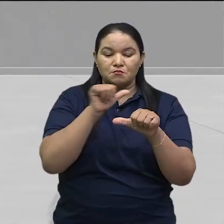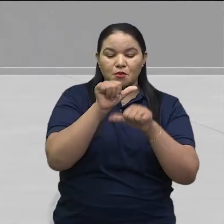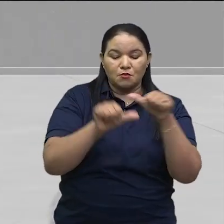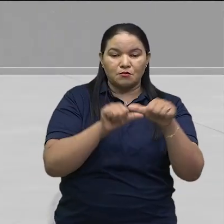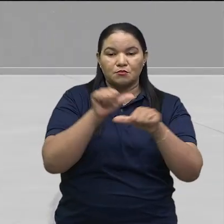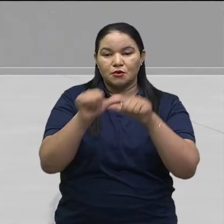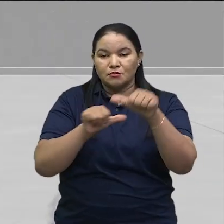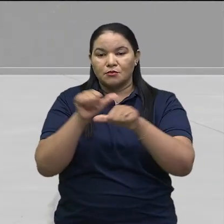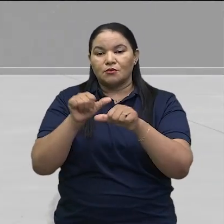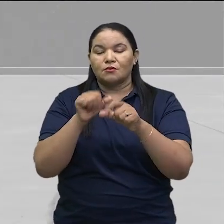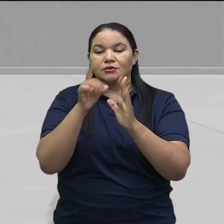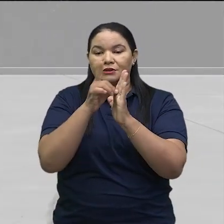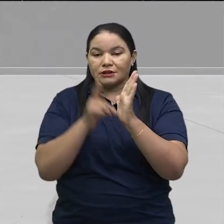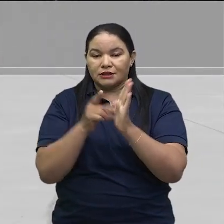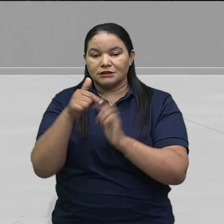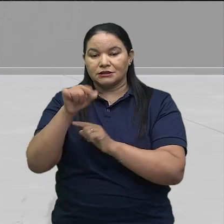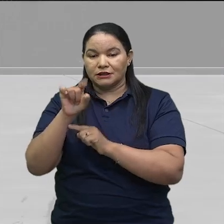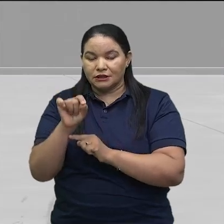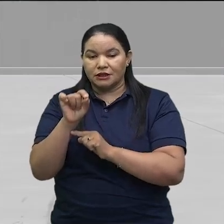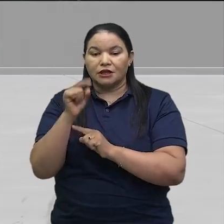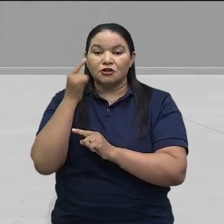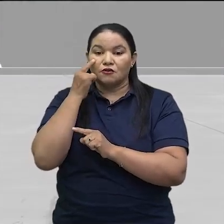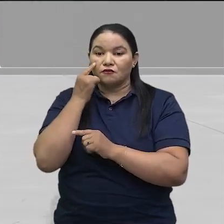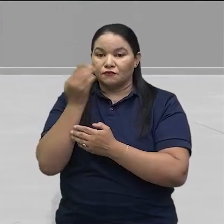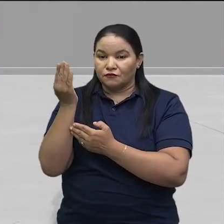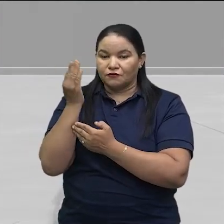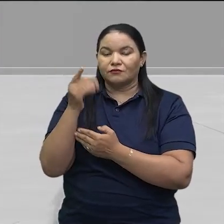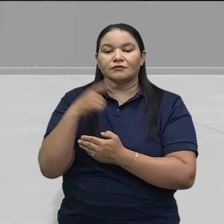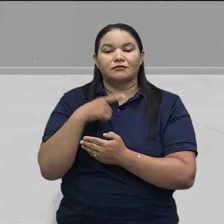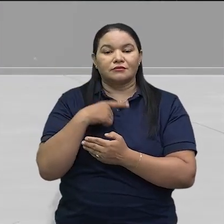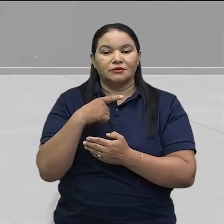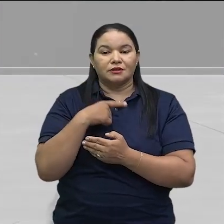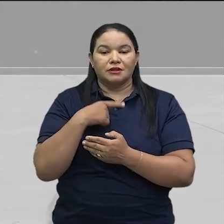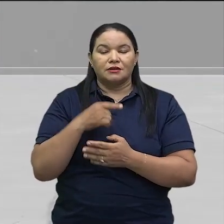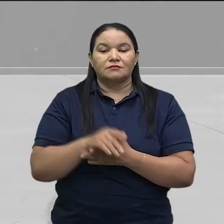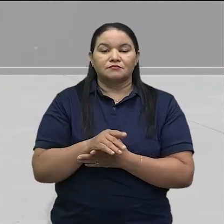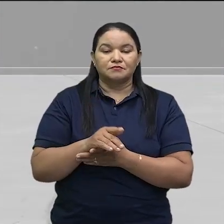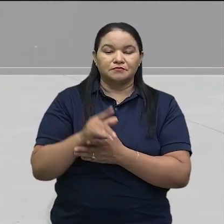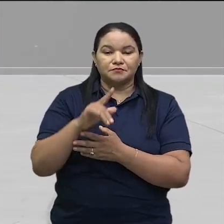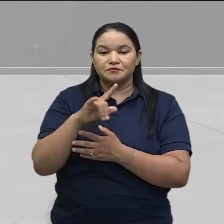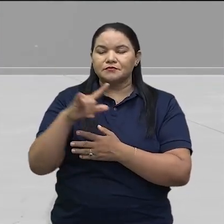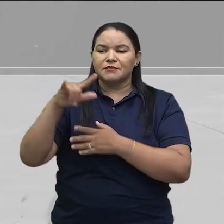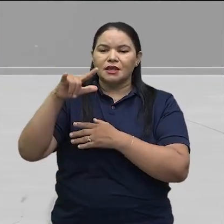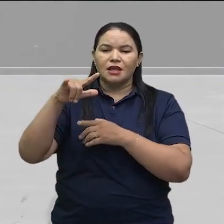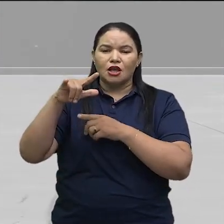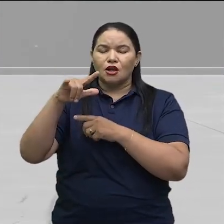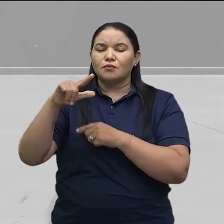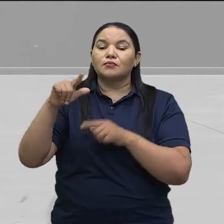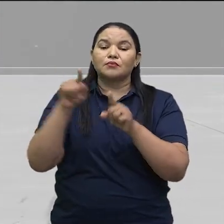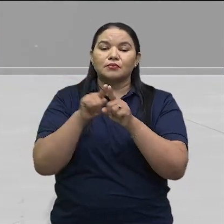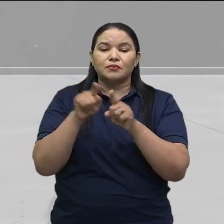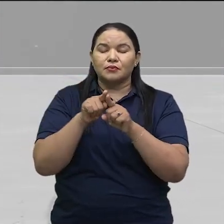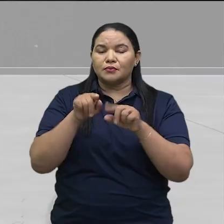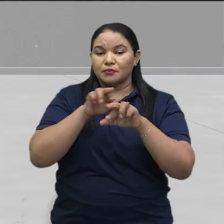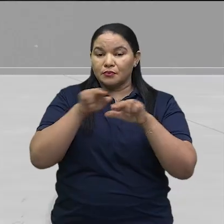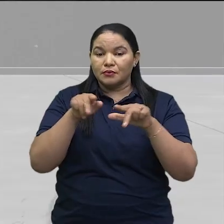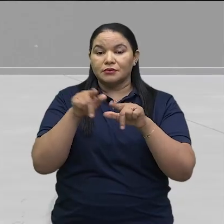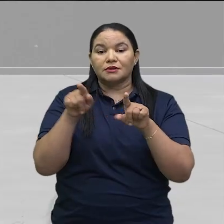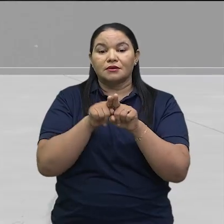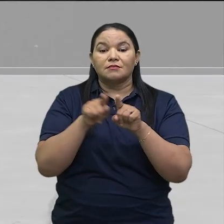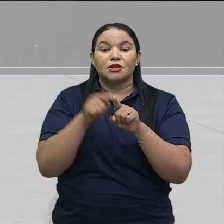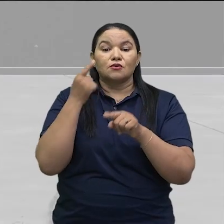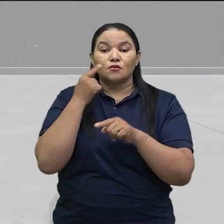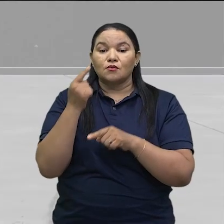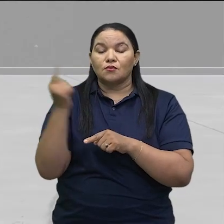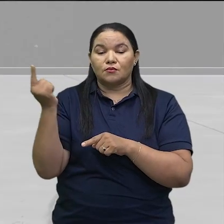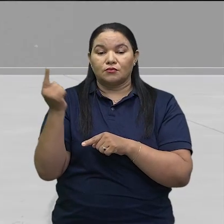modernizando. Na década de 70 a gente já tem um Concorde, né, que é o avião supersônico, e na atualidade a gente tem aqui